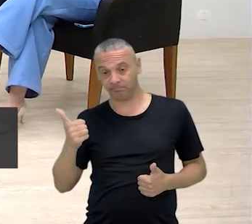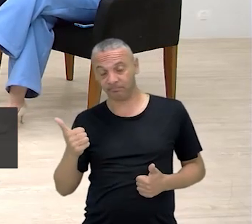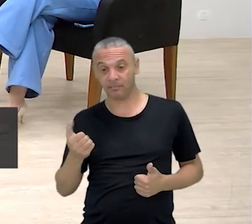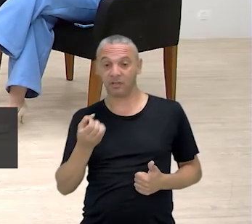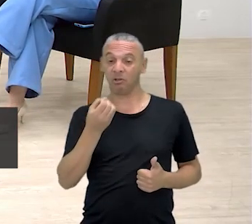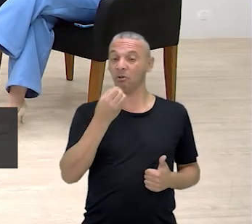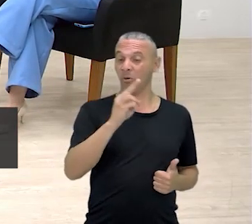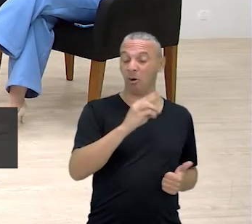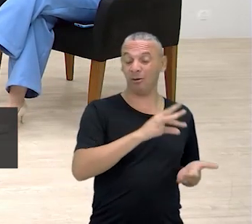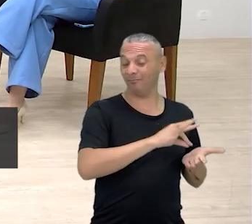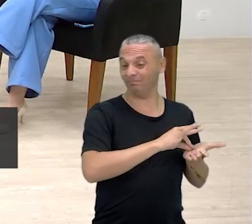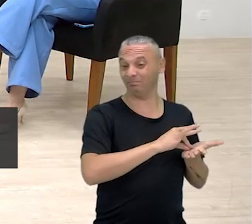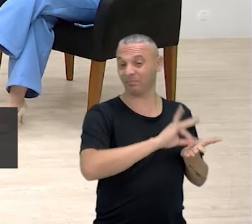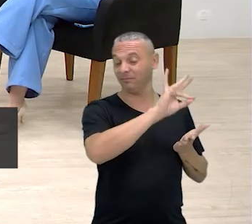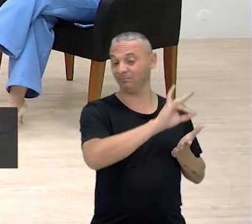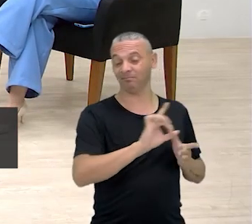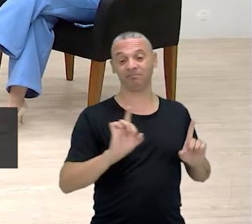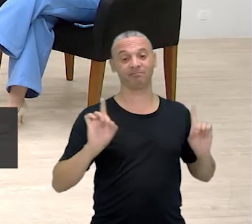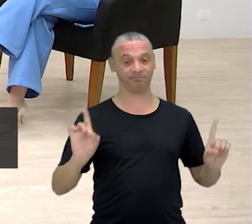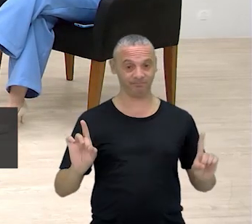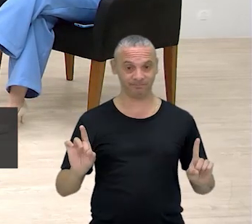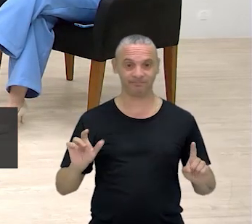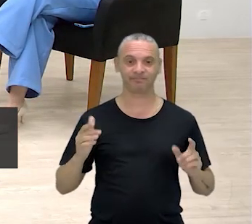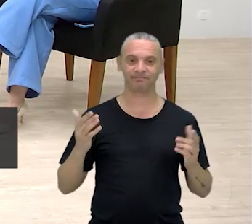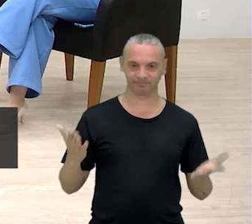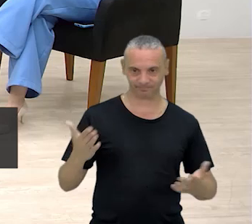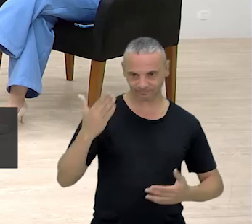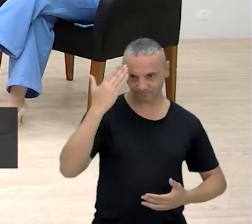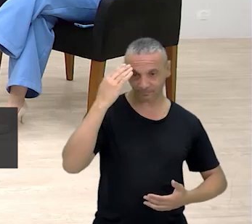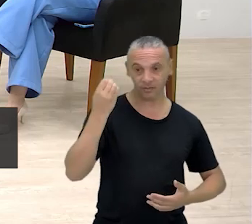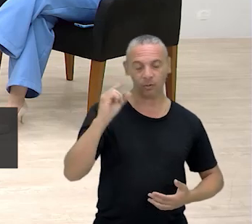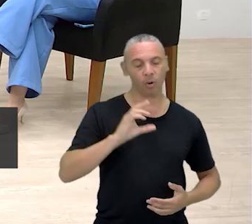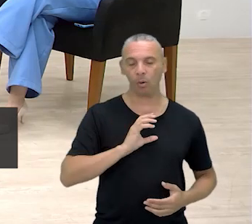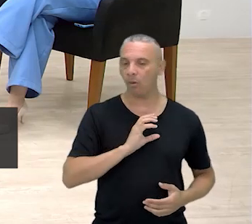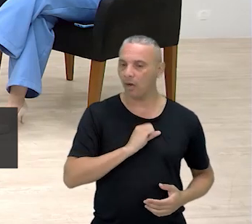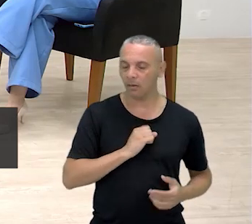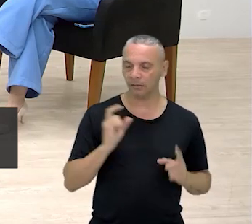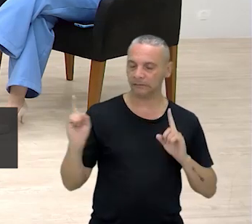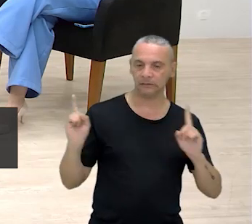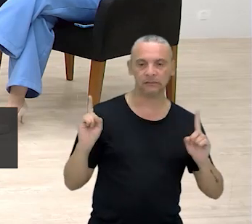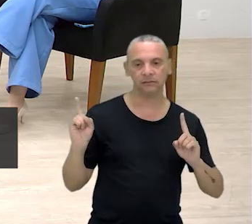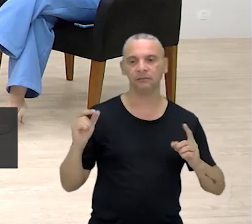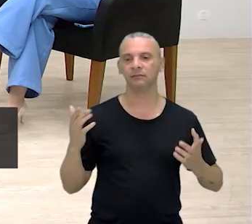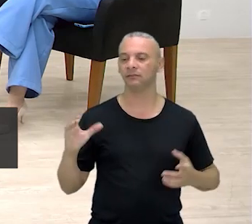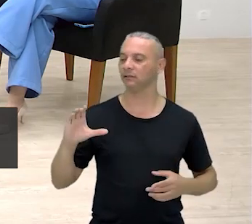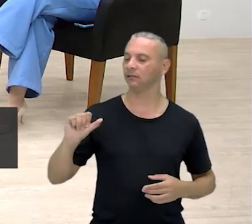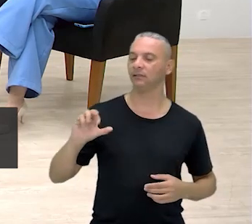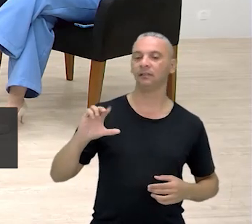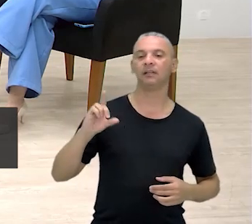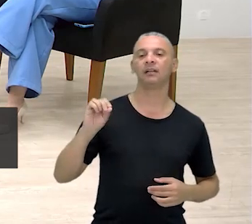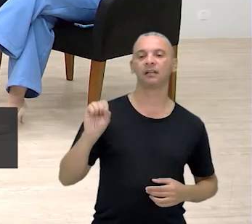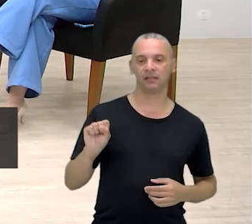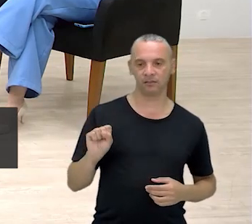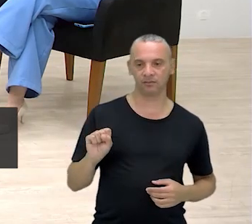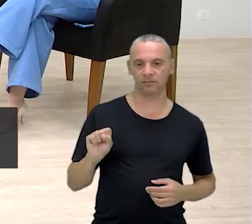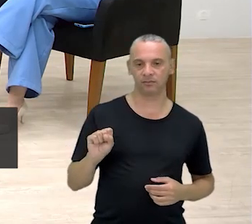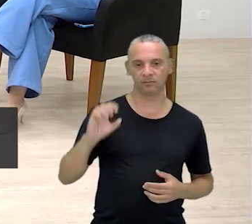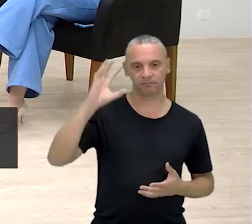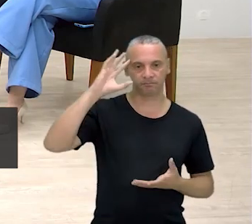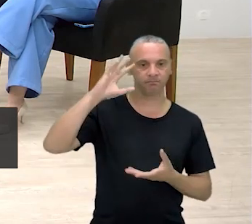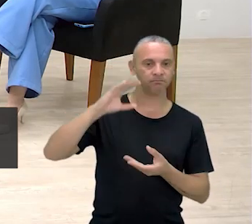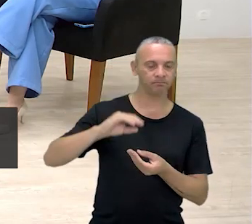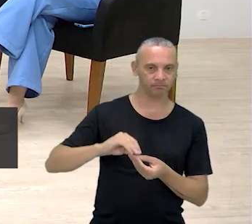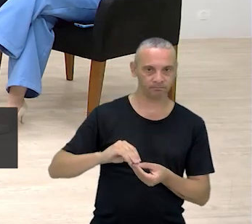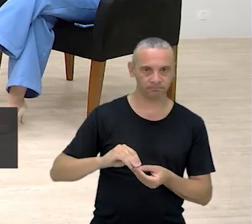obra, ou ele detesta um personagem, detesta de morte, ou ele ama a vangloria de morte. Carlos, no caso Então, Simone, eu acho que